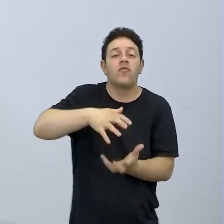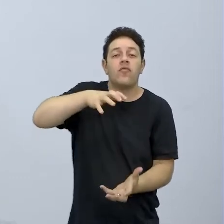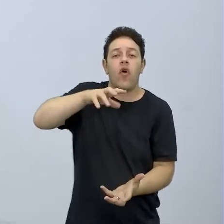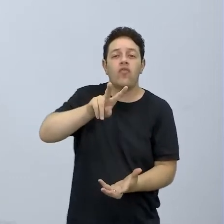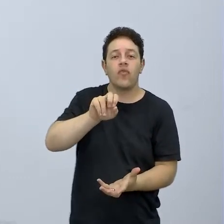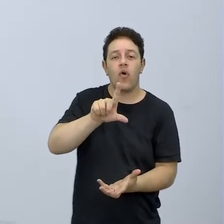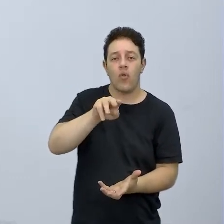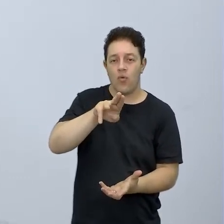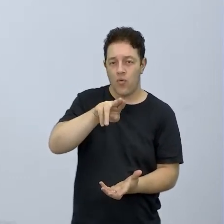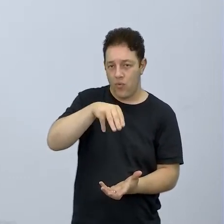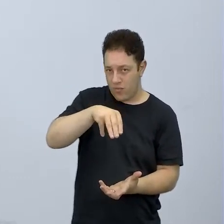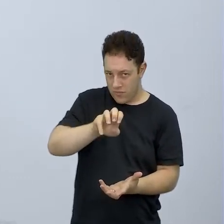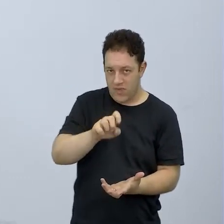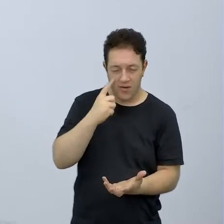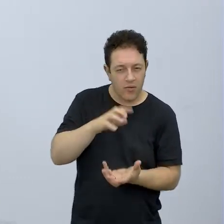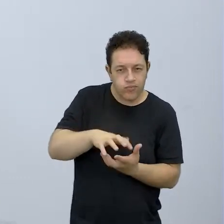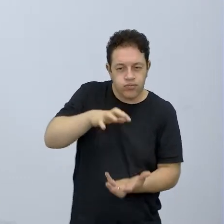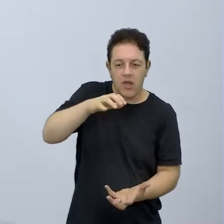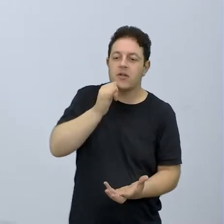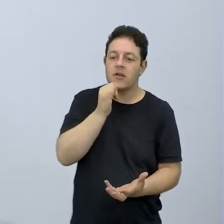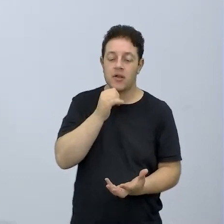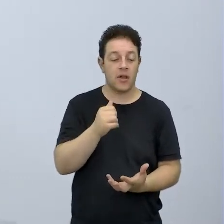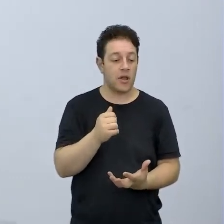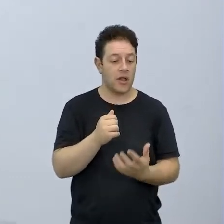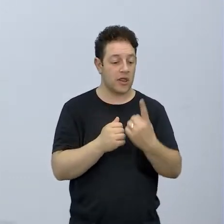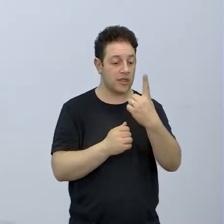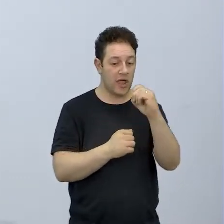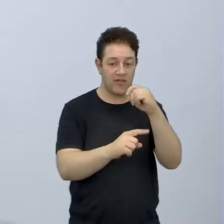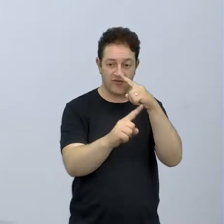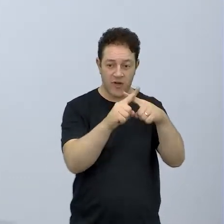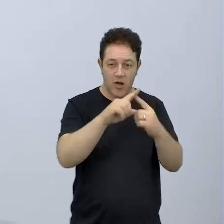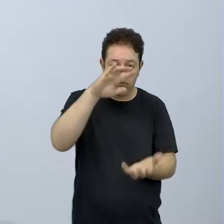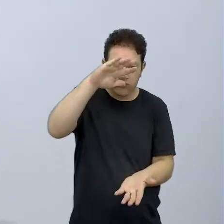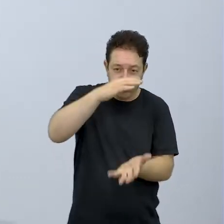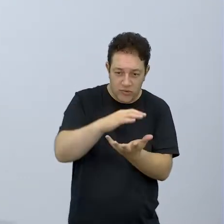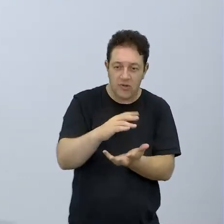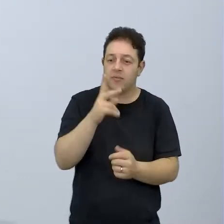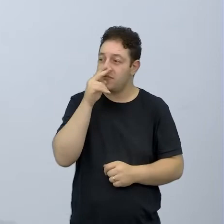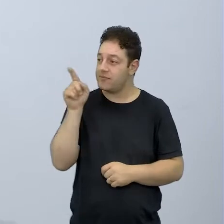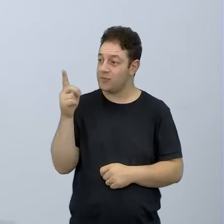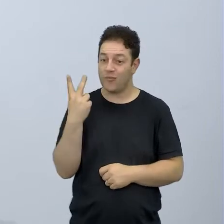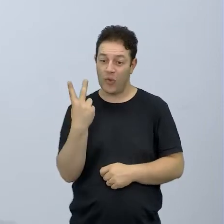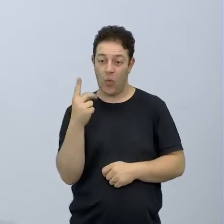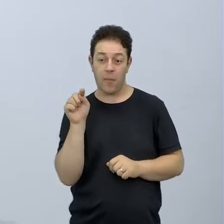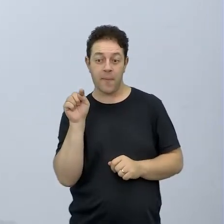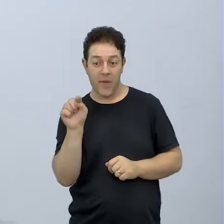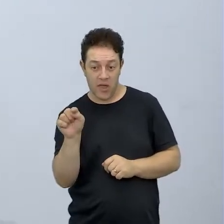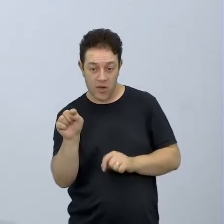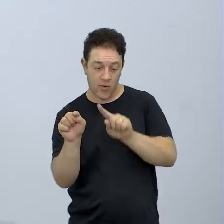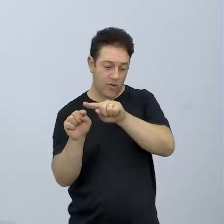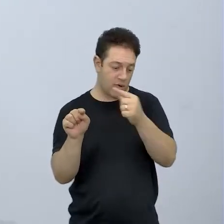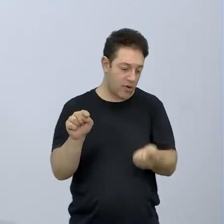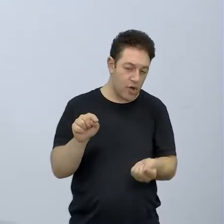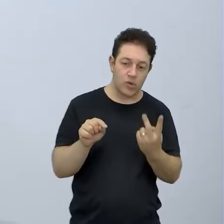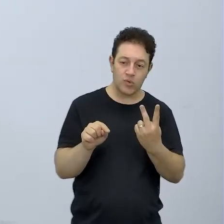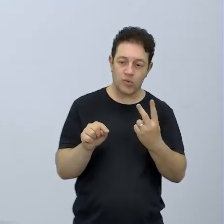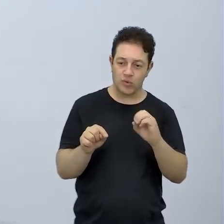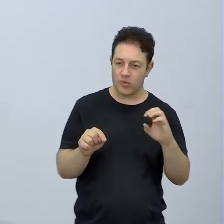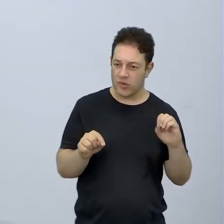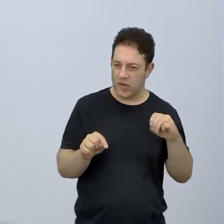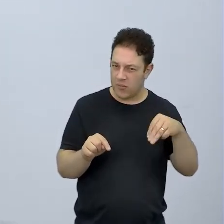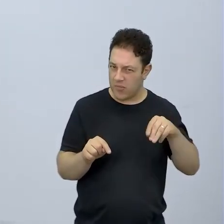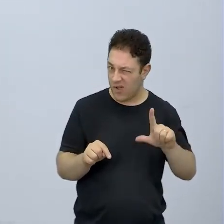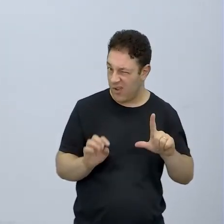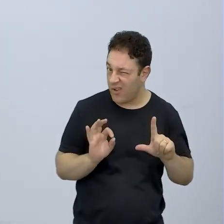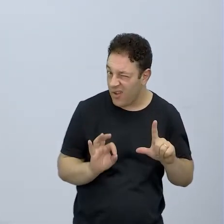Diminuir o volume dos 10 vezes é partir de um volume de 2.000 para 200 ml? É